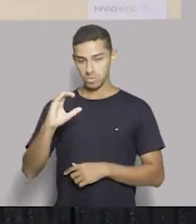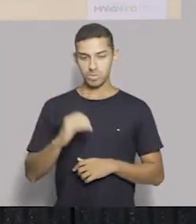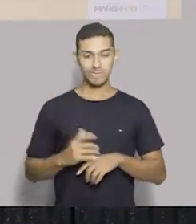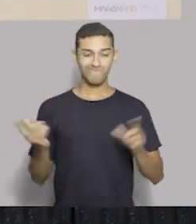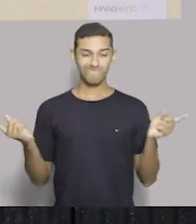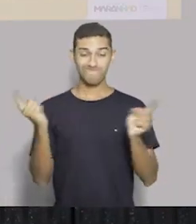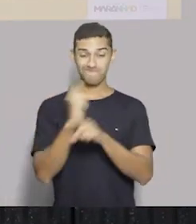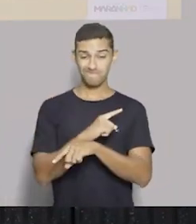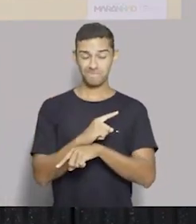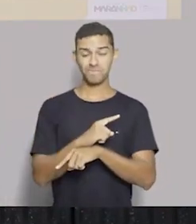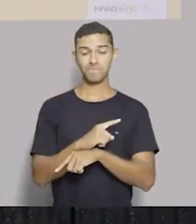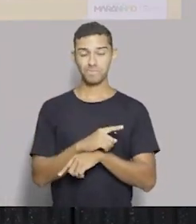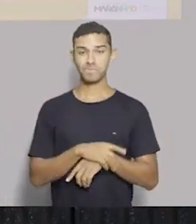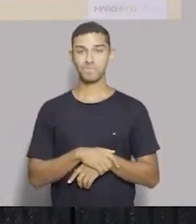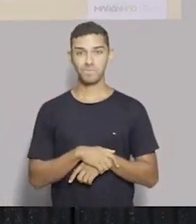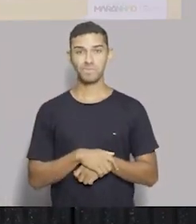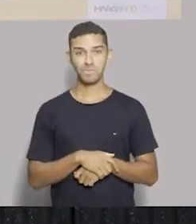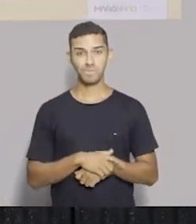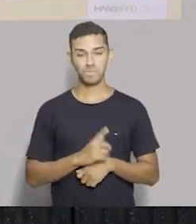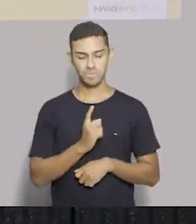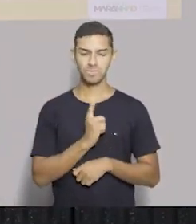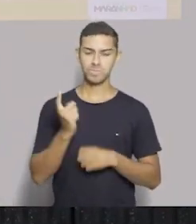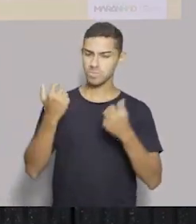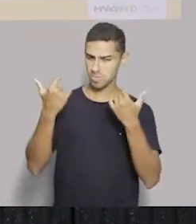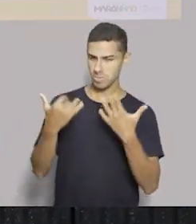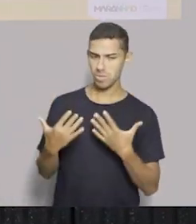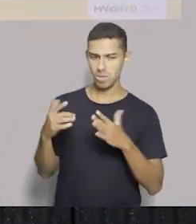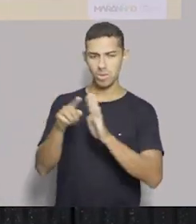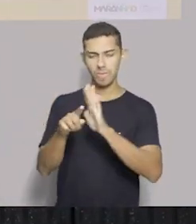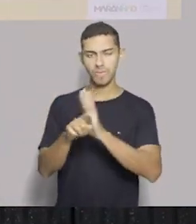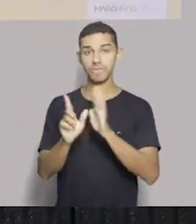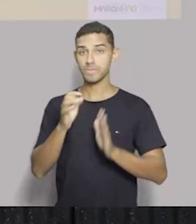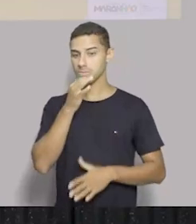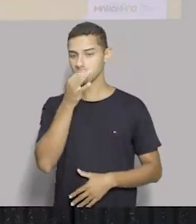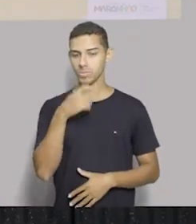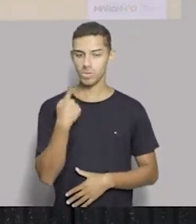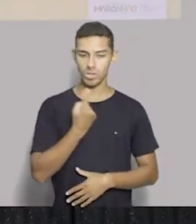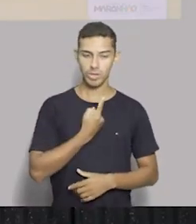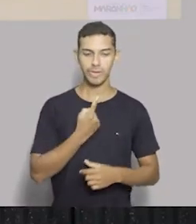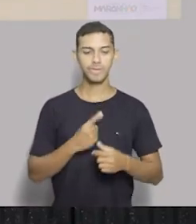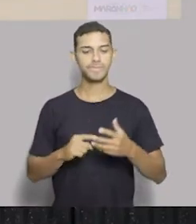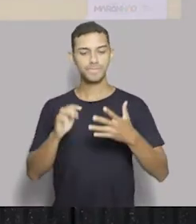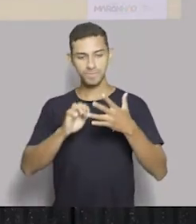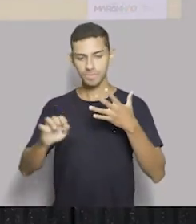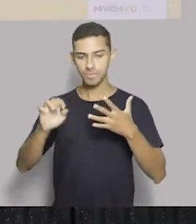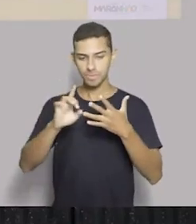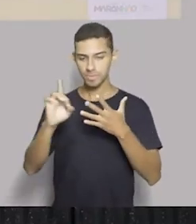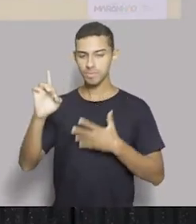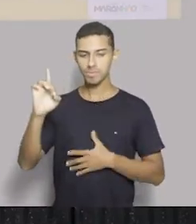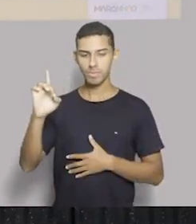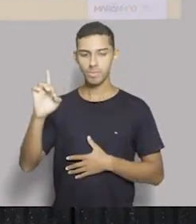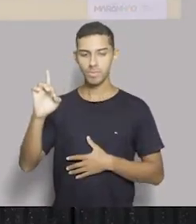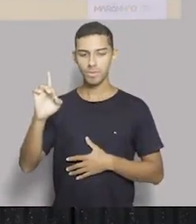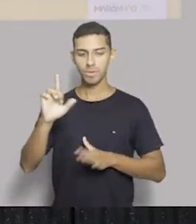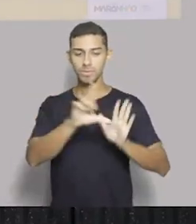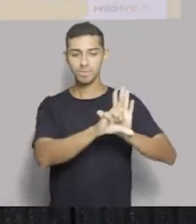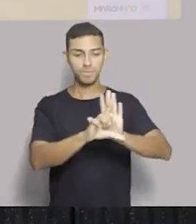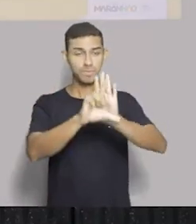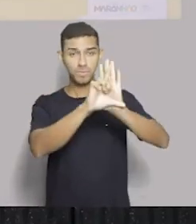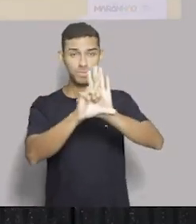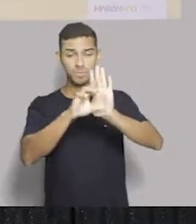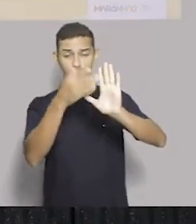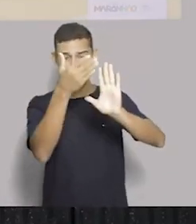o contrário oposto do que a questão sugere para nós pergunta para nós letra d de dado